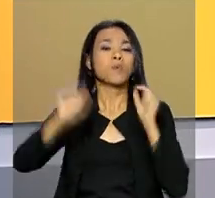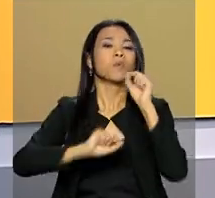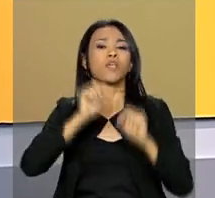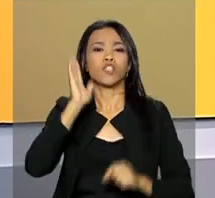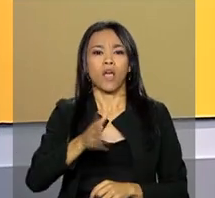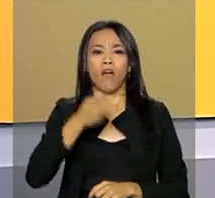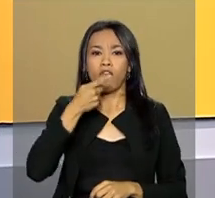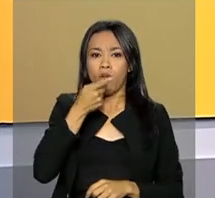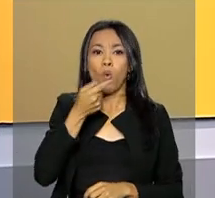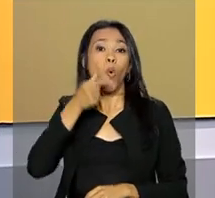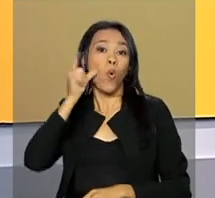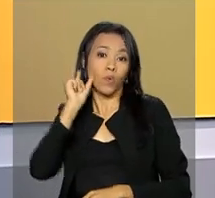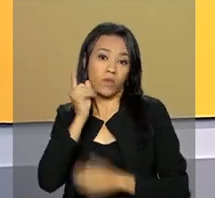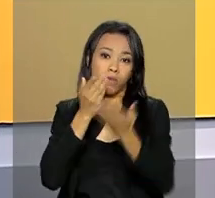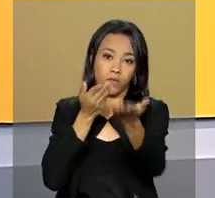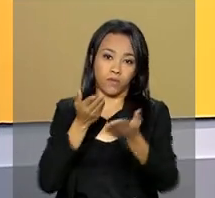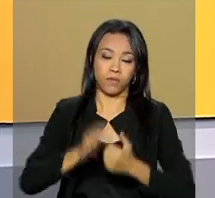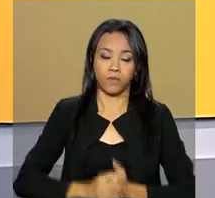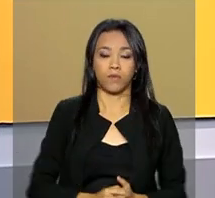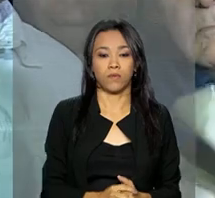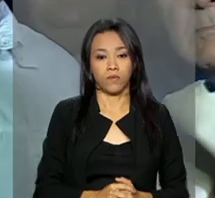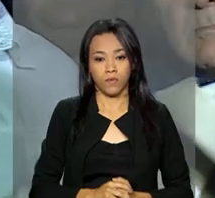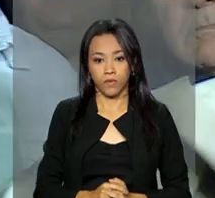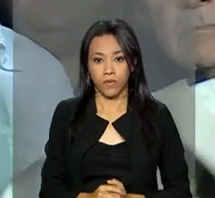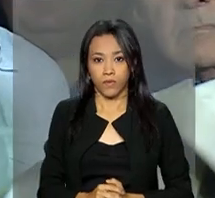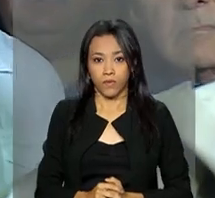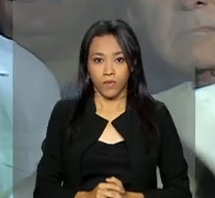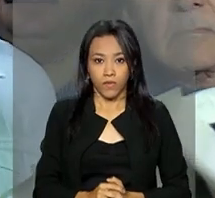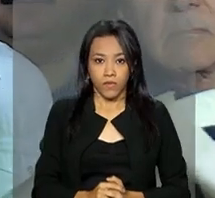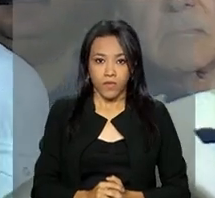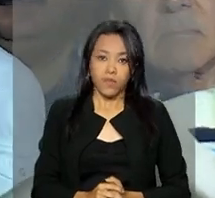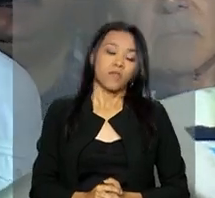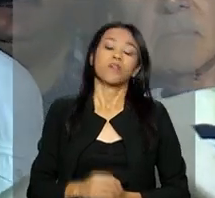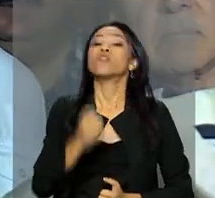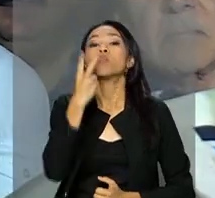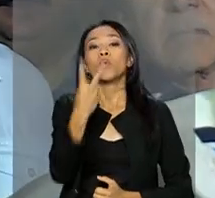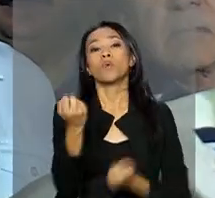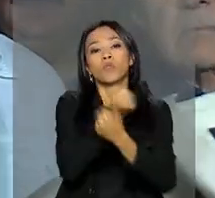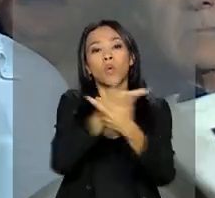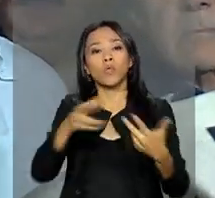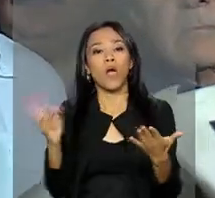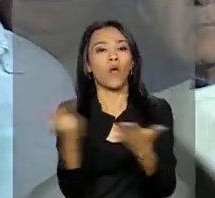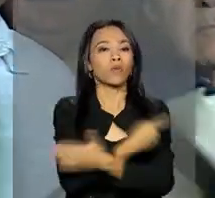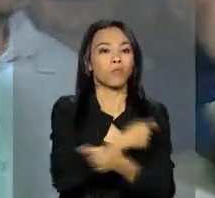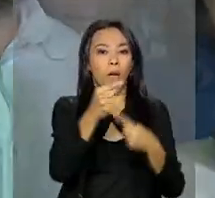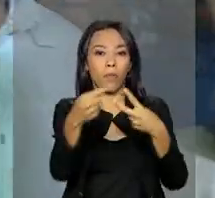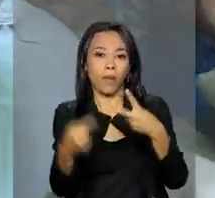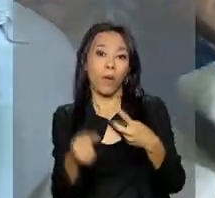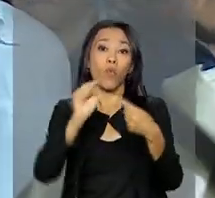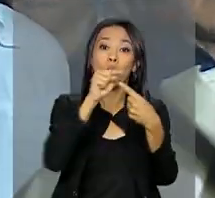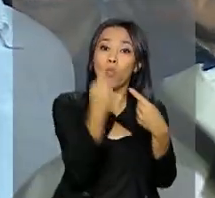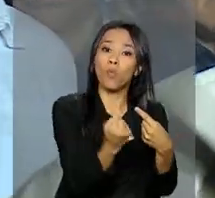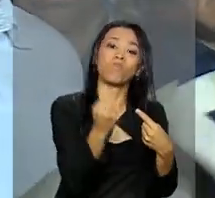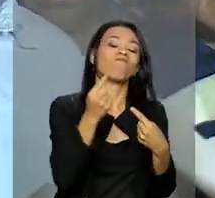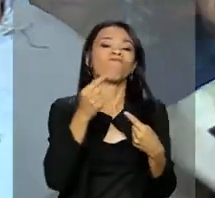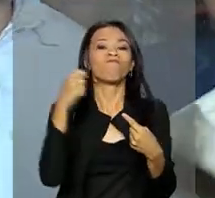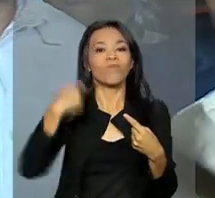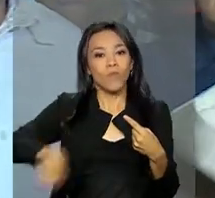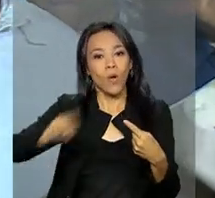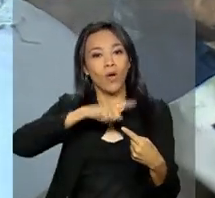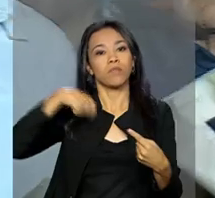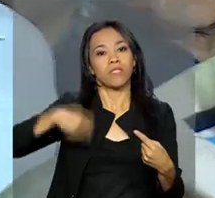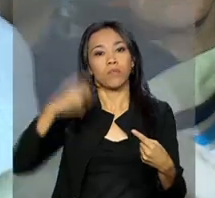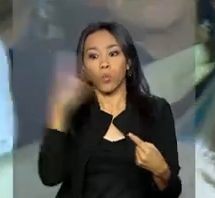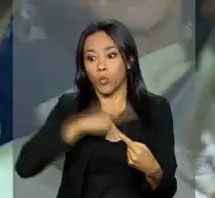que falou ontem em Alagoas dois fatores se apresentaram aqui um nós precisamos cumprir a